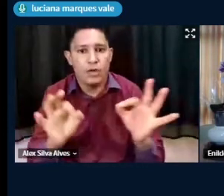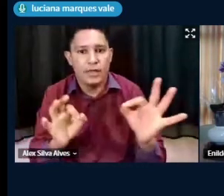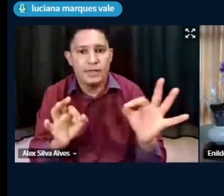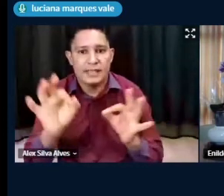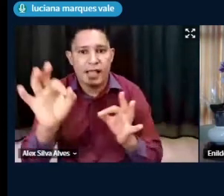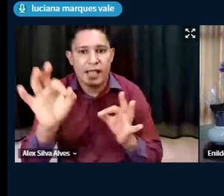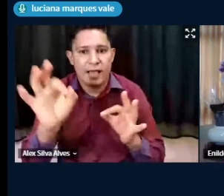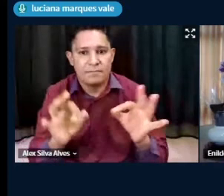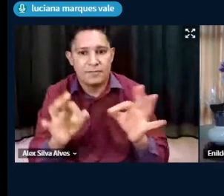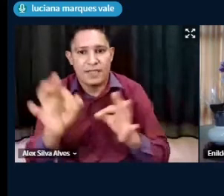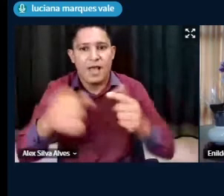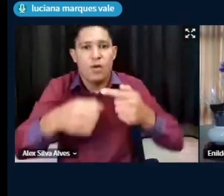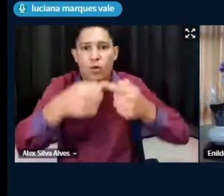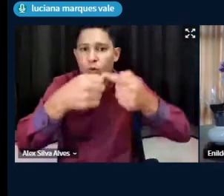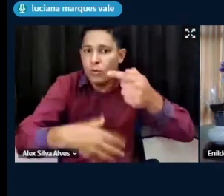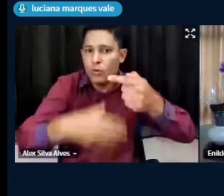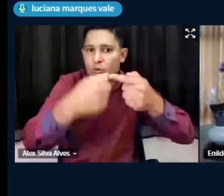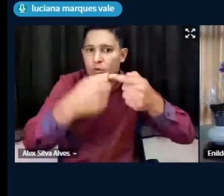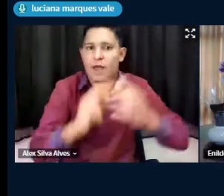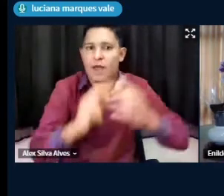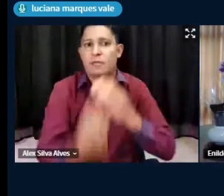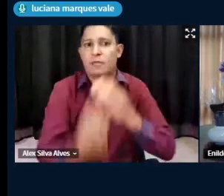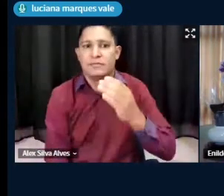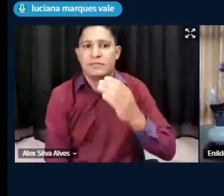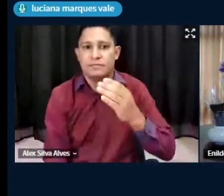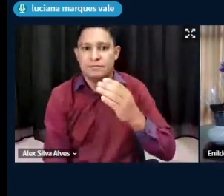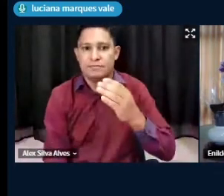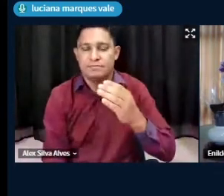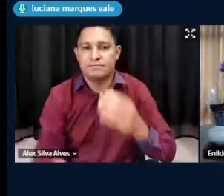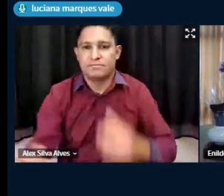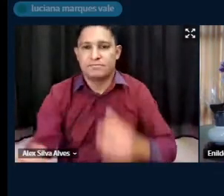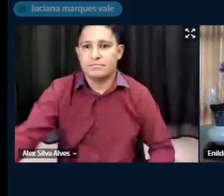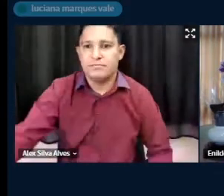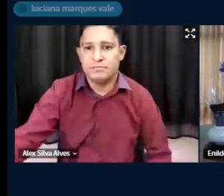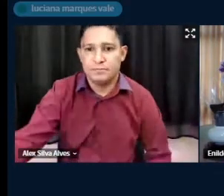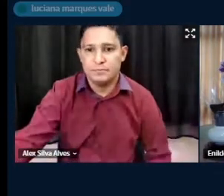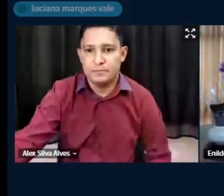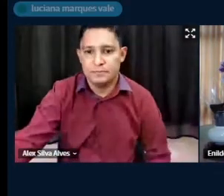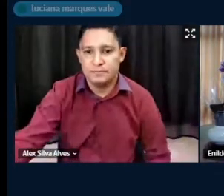último, a organização do glossário bilíngue.